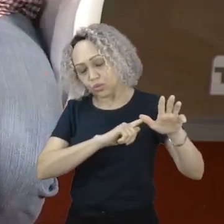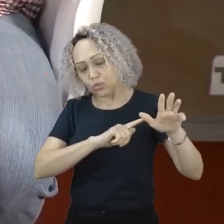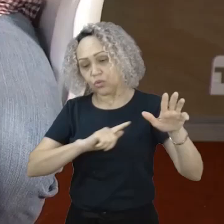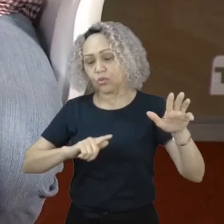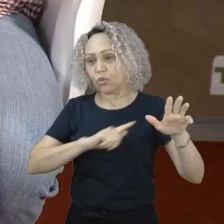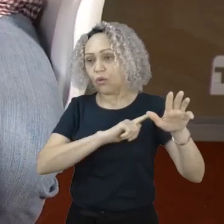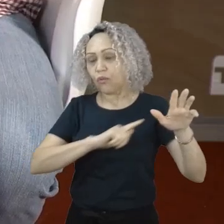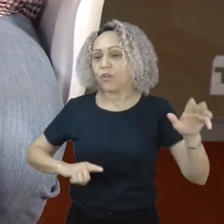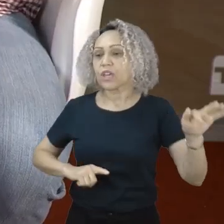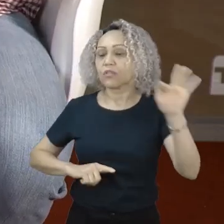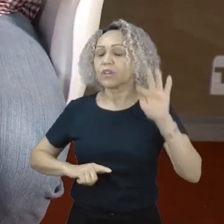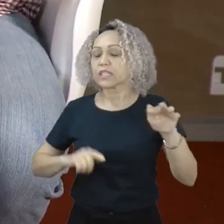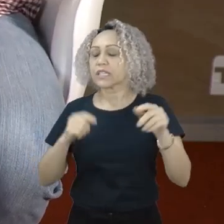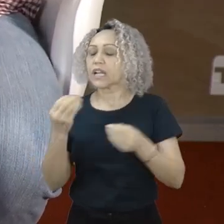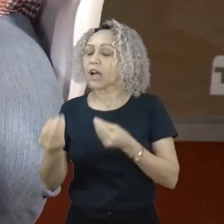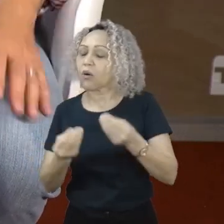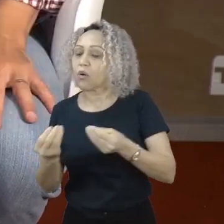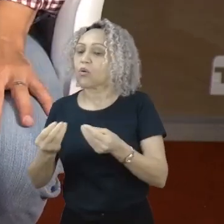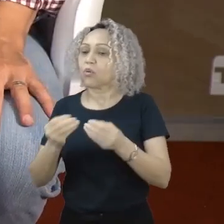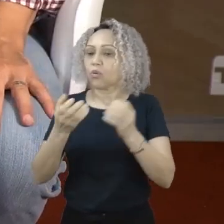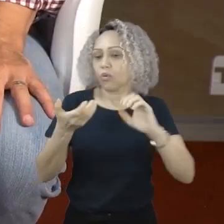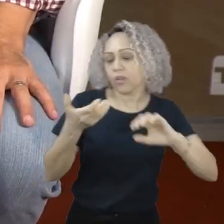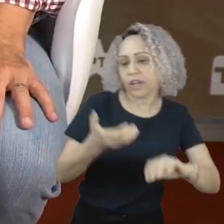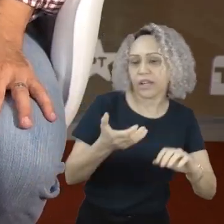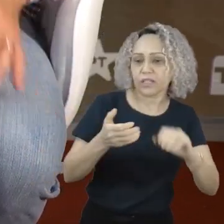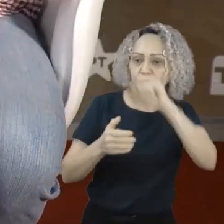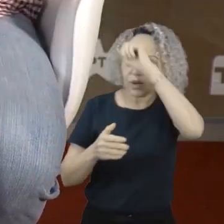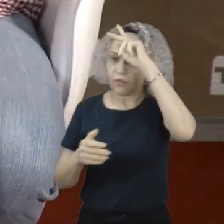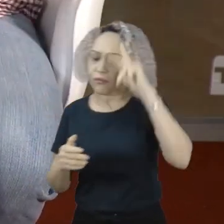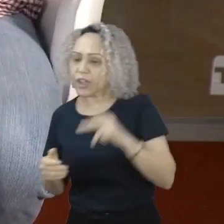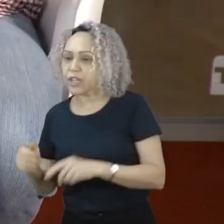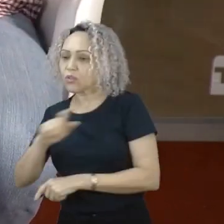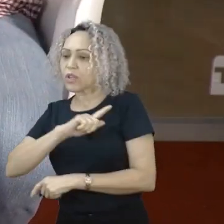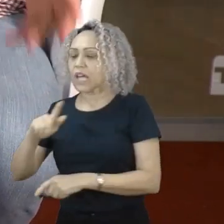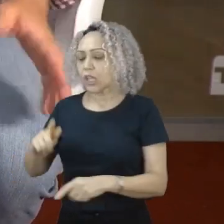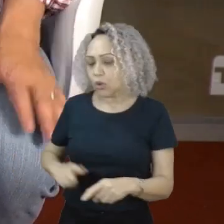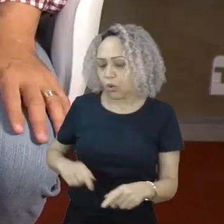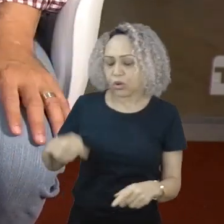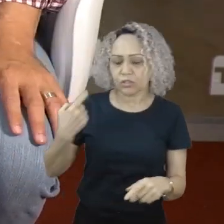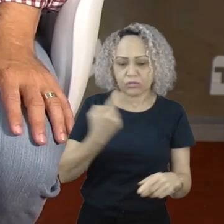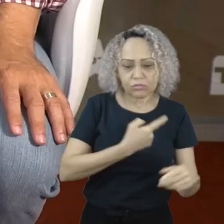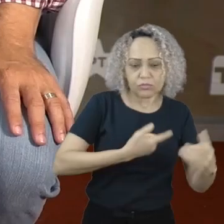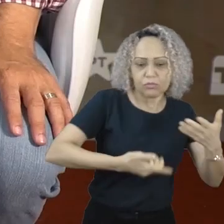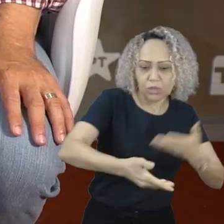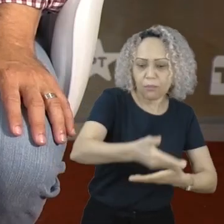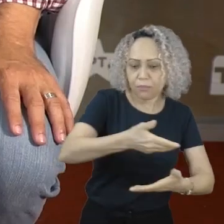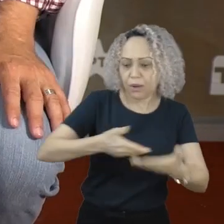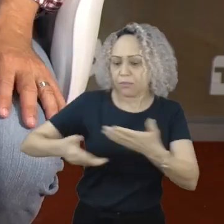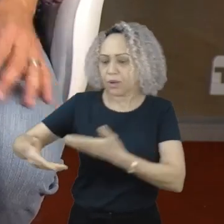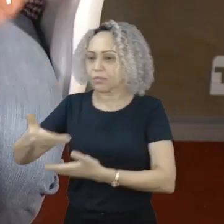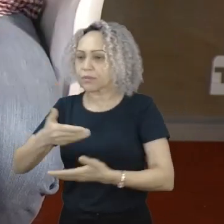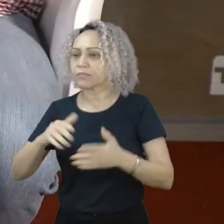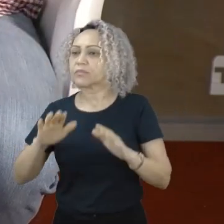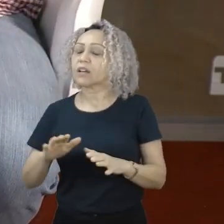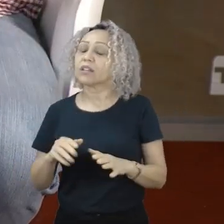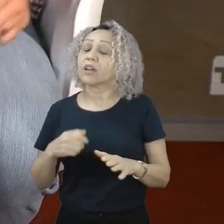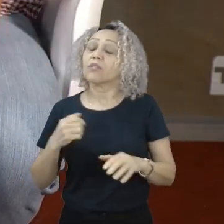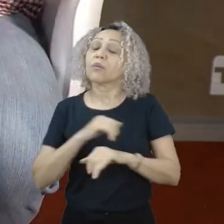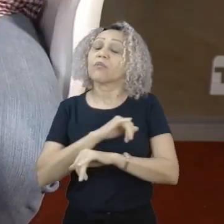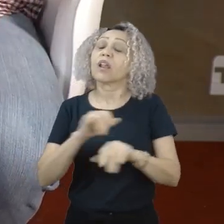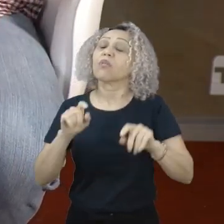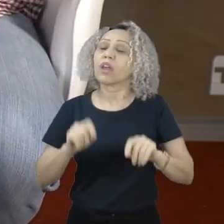nossa mesa nós vamos conversar um pouco sobre a realidade de cada município, o que o presidente Lula já fez para os municípios brasileiros, para que os